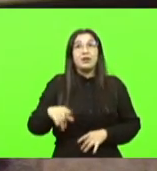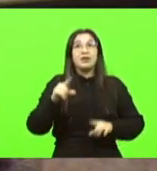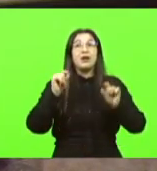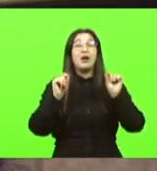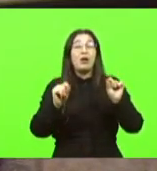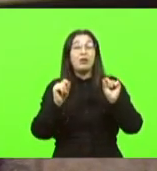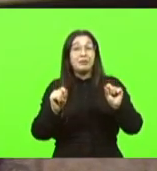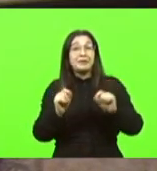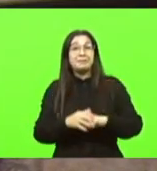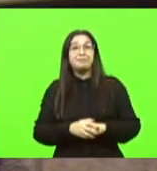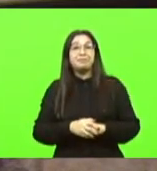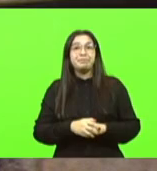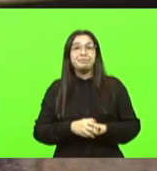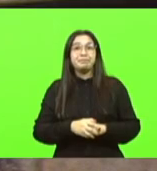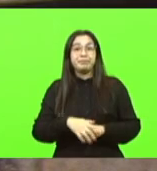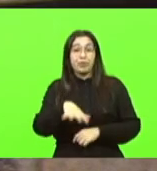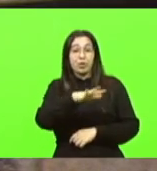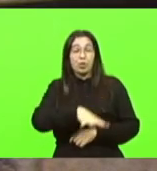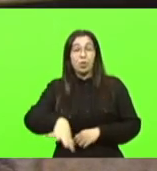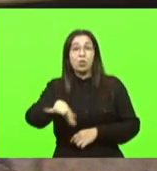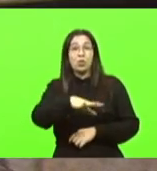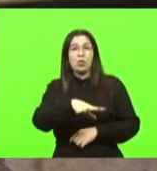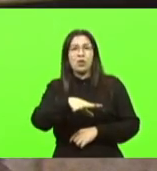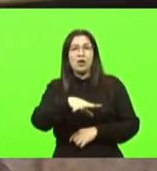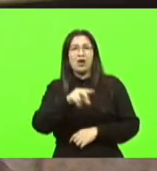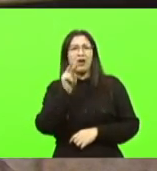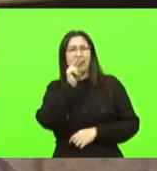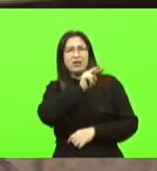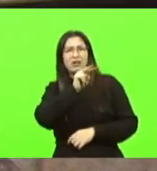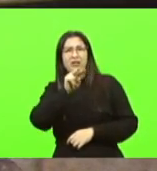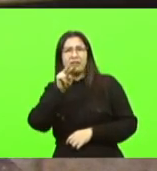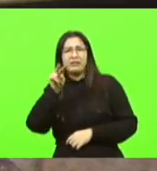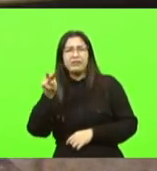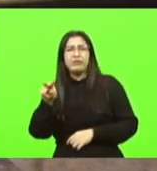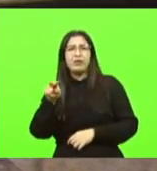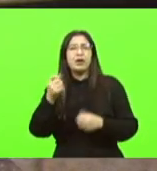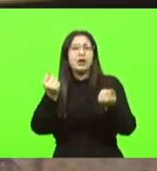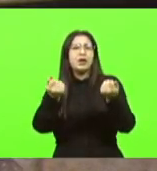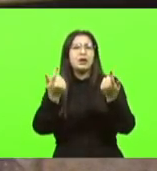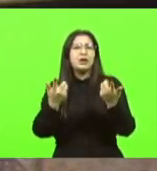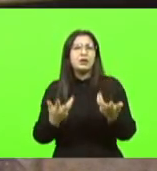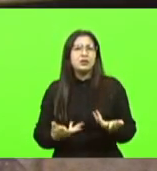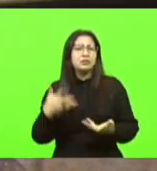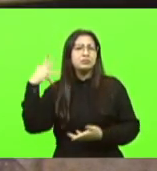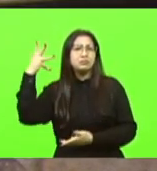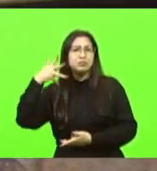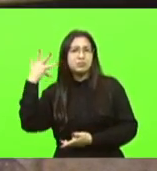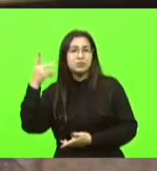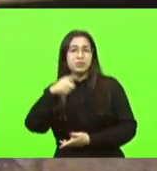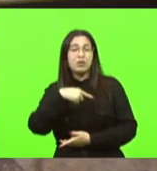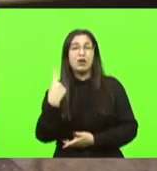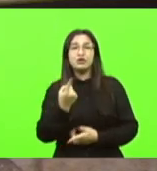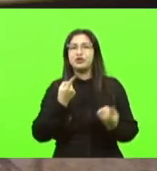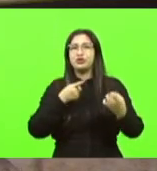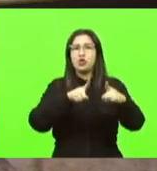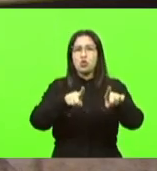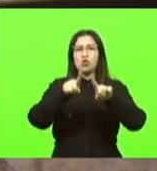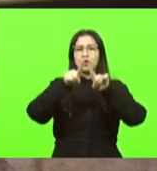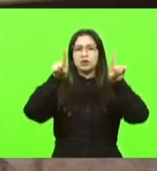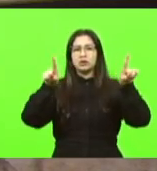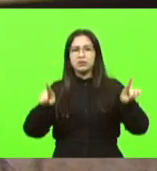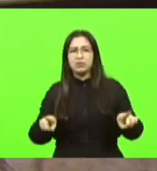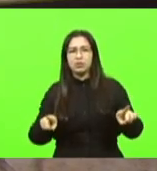é lamentável o ambiente que se cria a Indy dizer que somos contra servidores